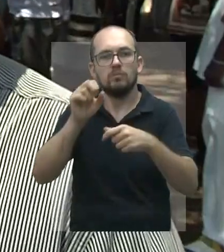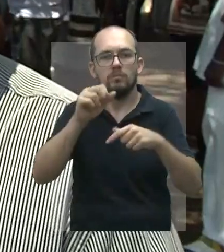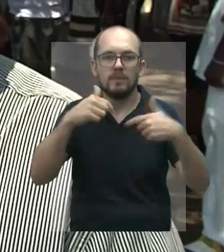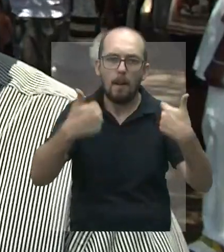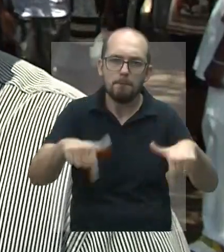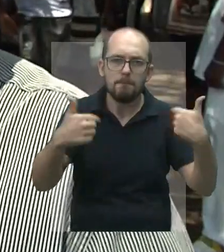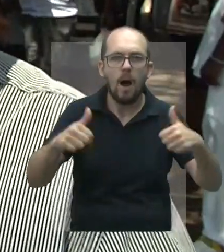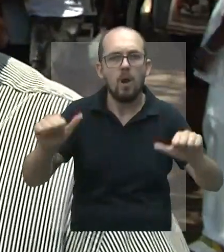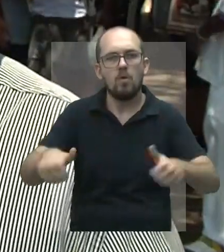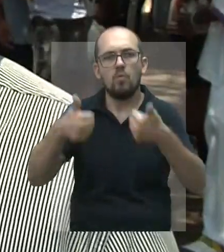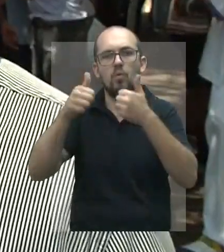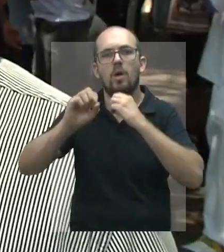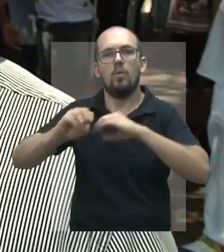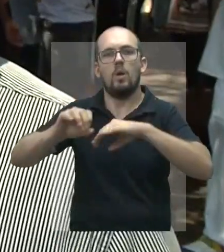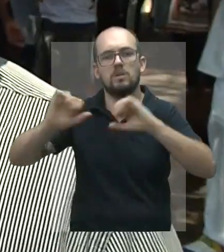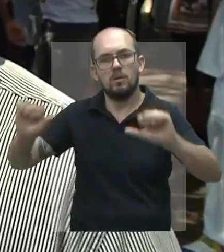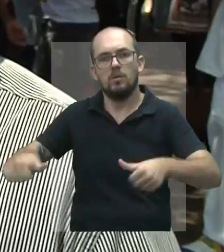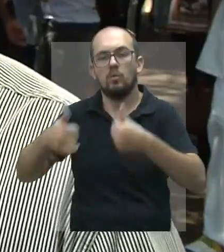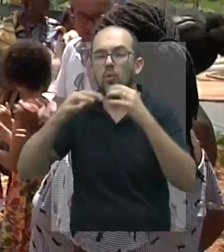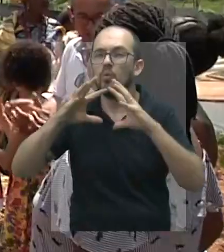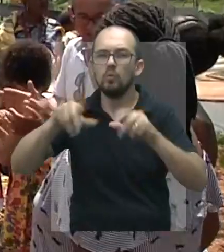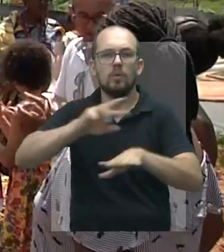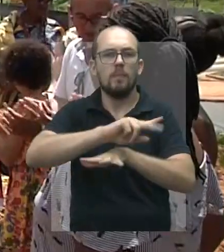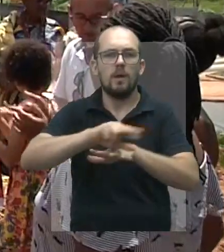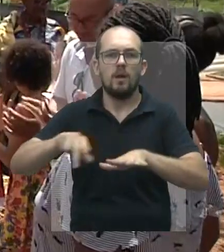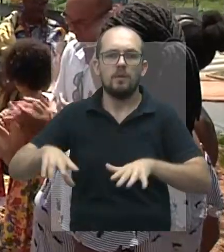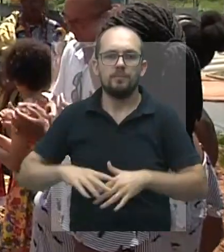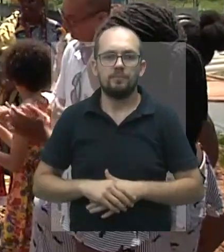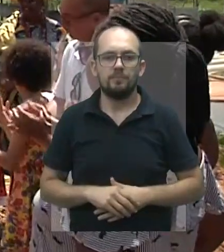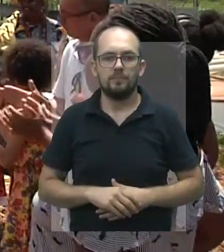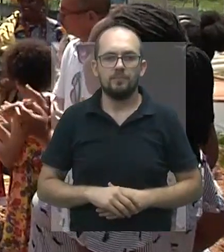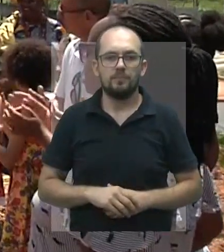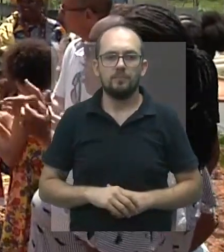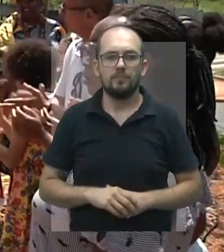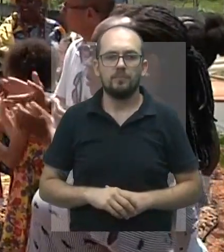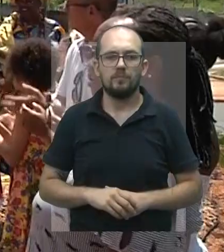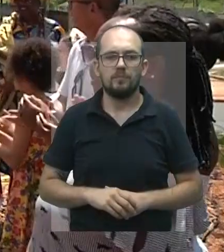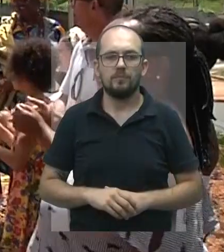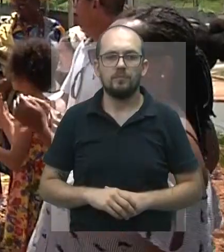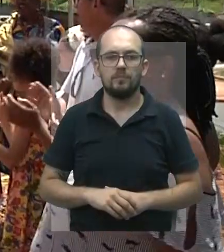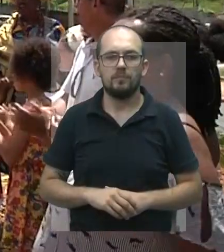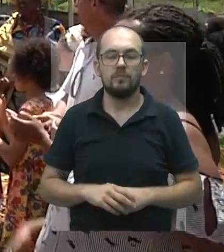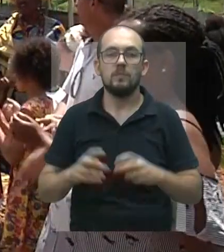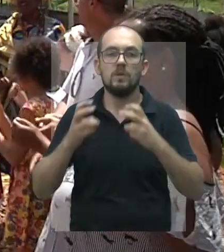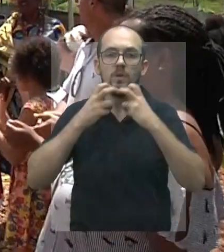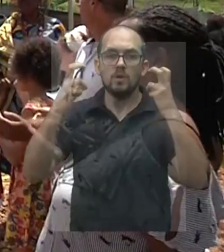na educação e em toda a situação. Viva Zumbi!